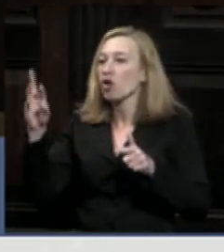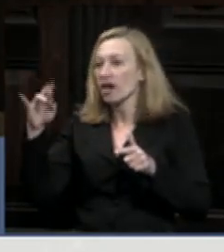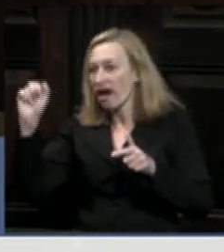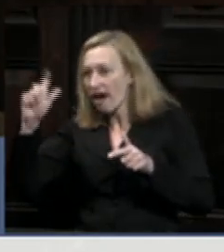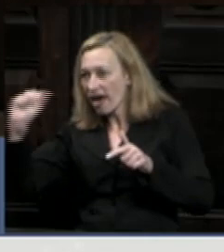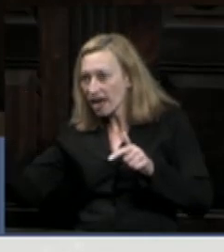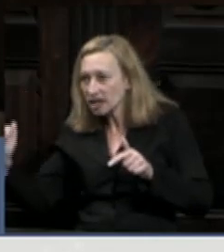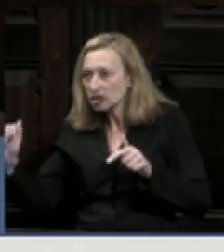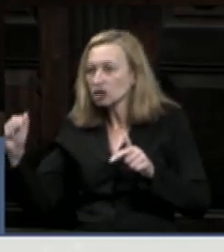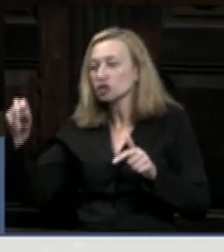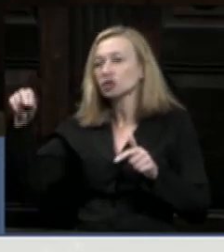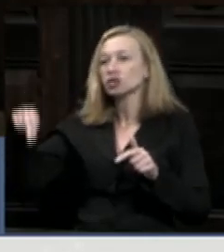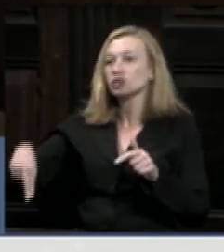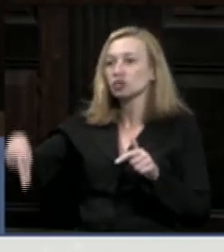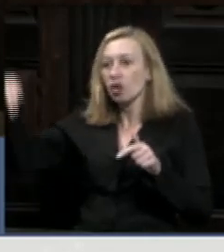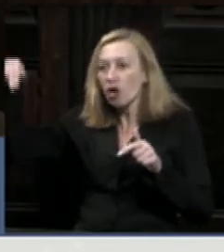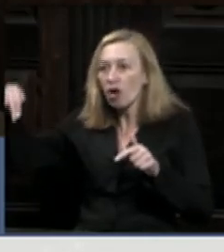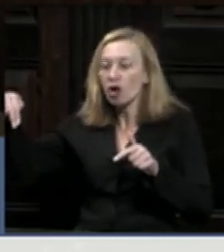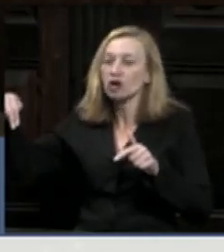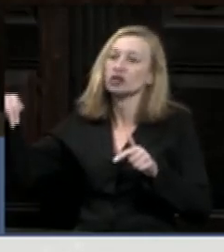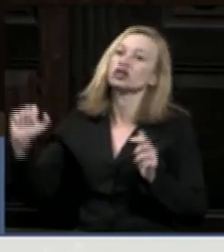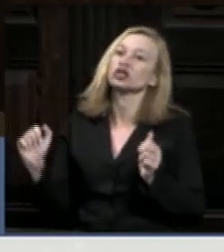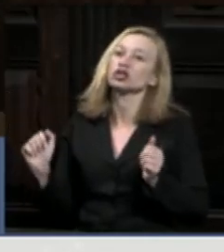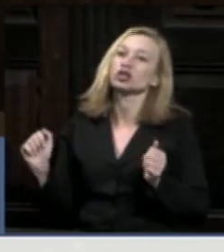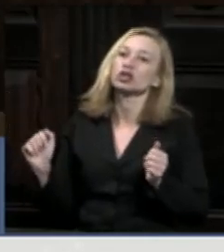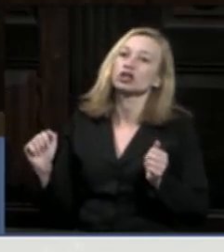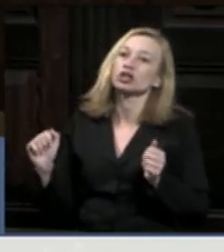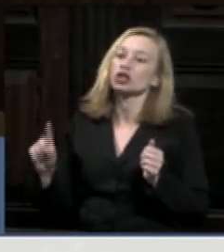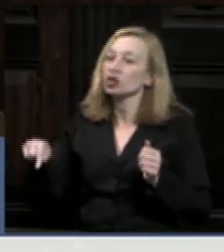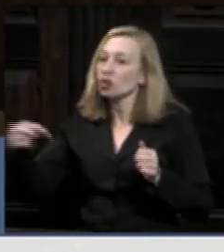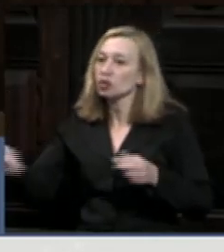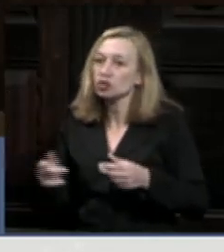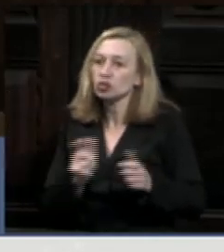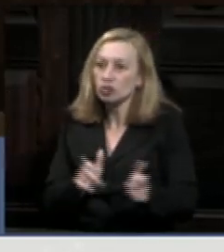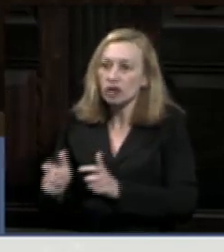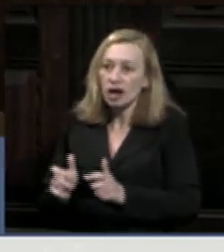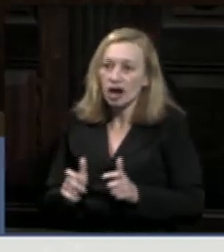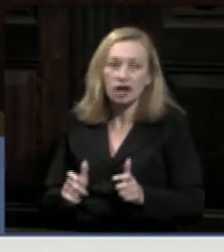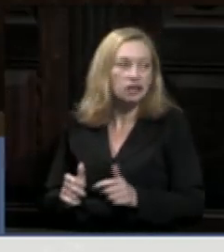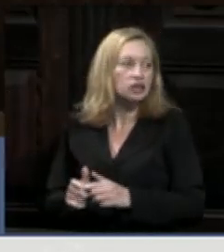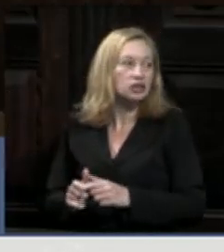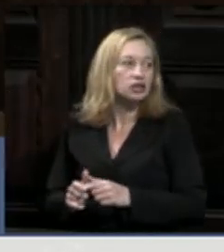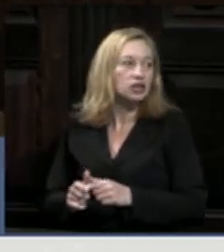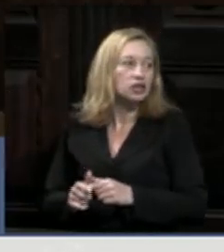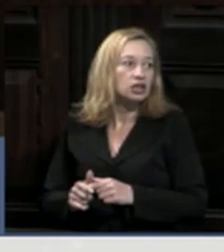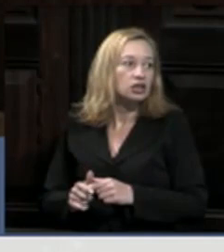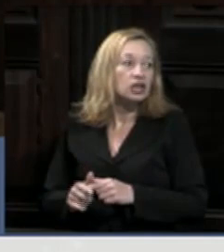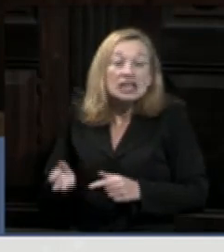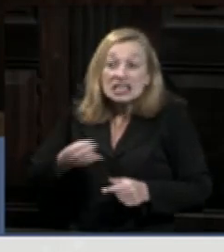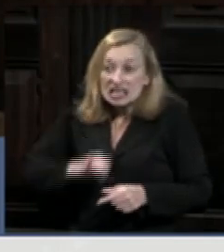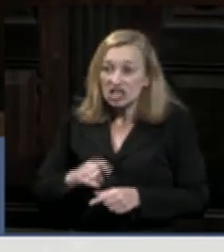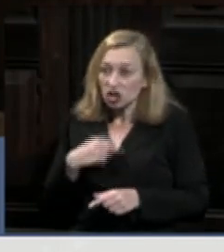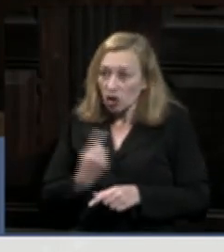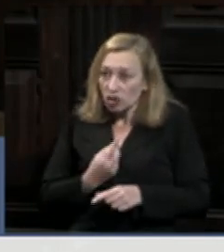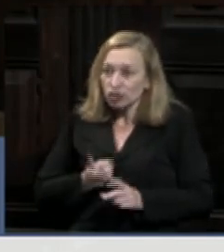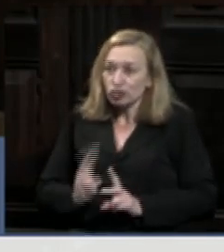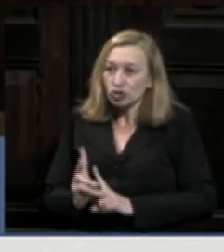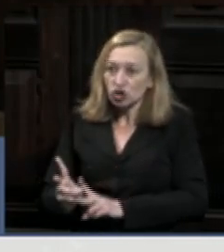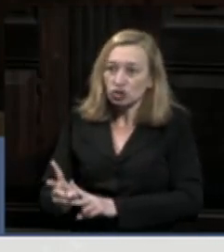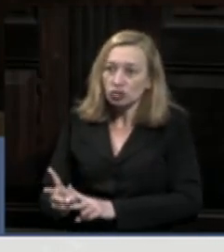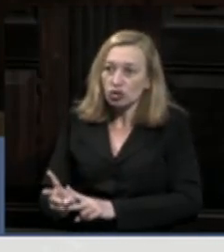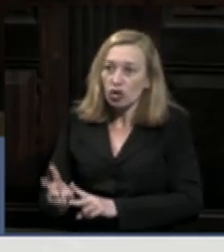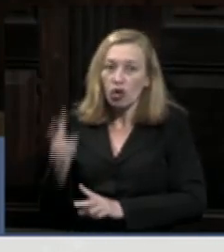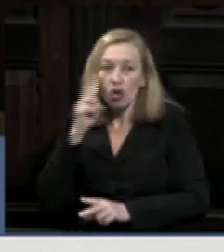com os povos latinos mas não haverá mudança de mundo se a gente continuar olhando para o nosso